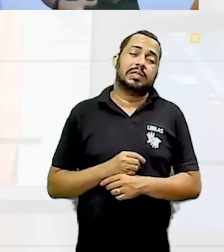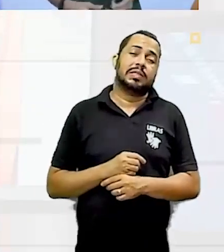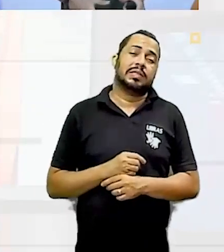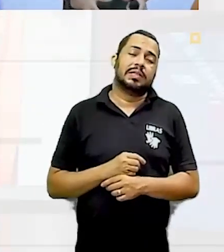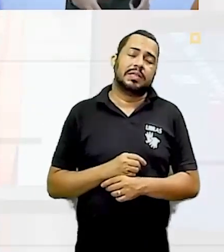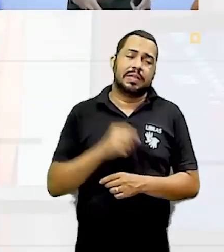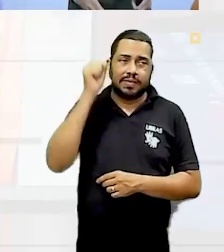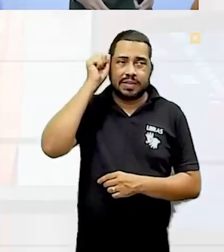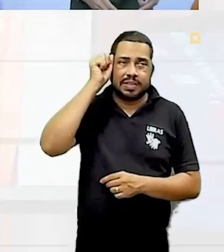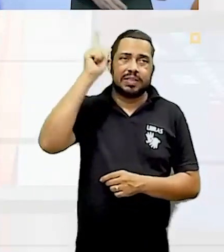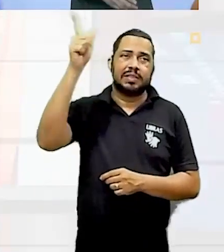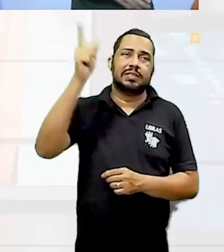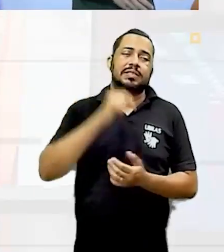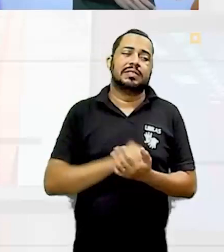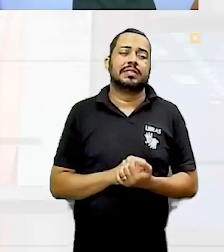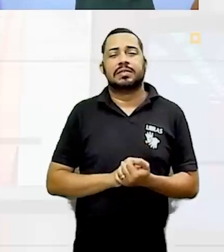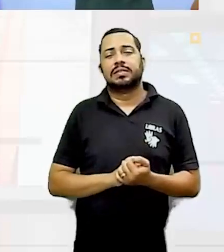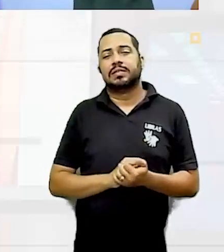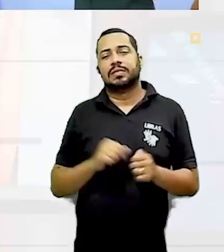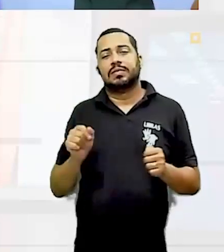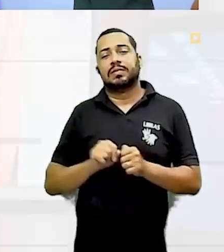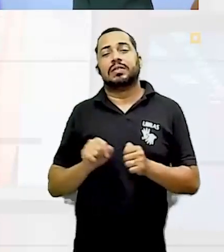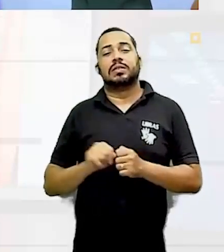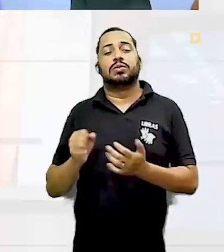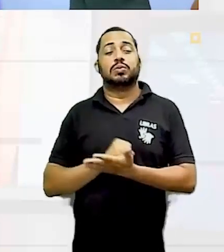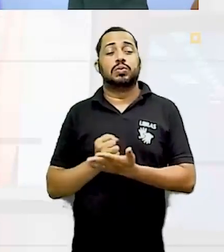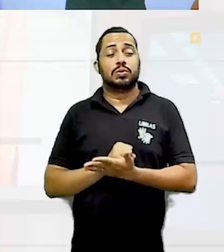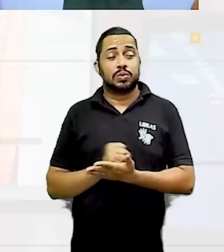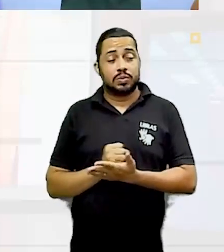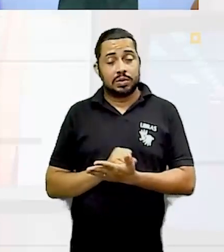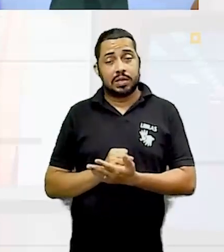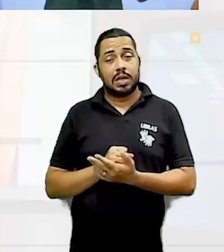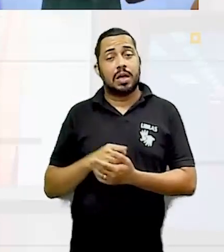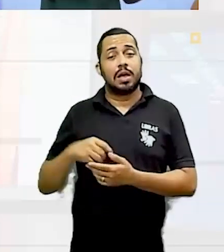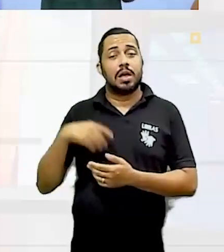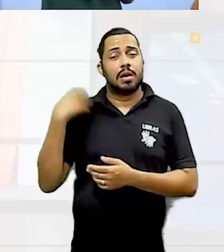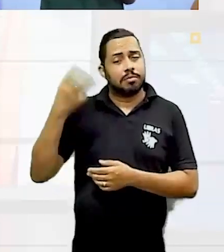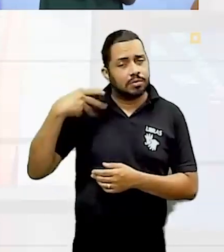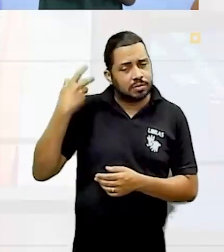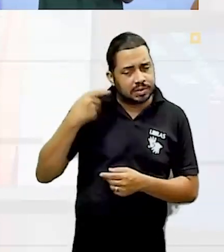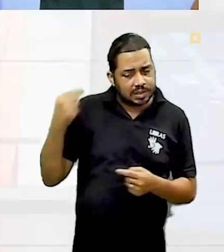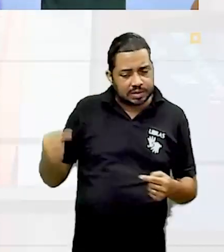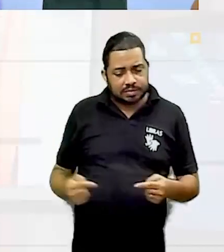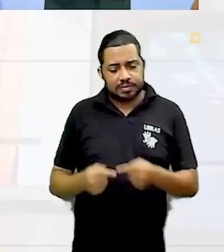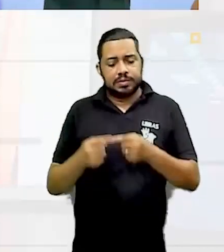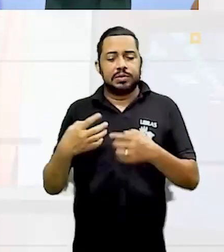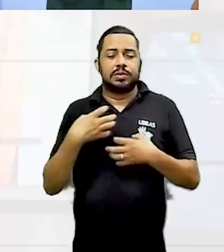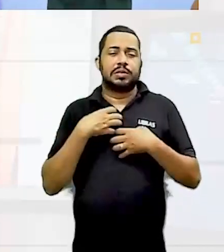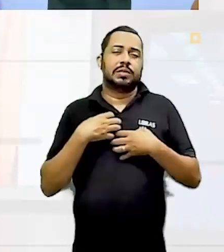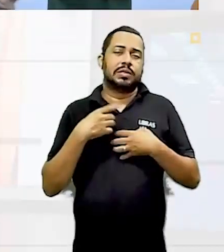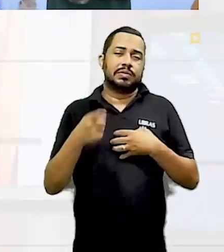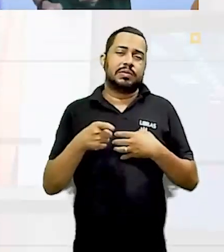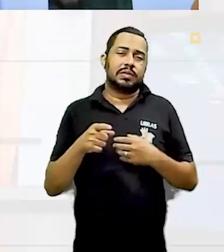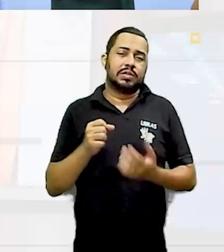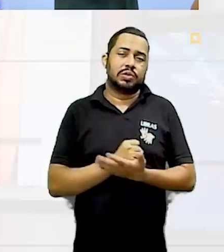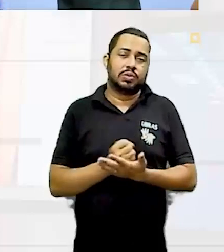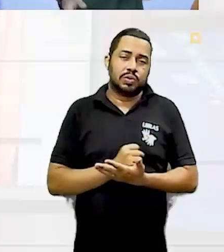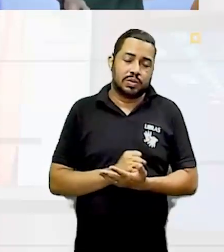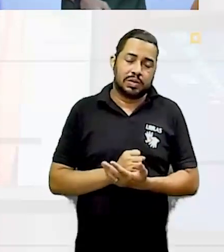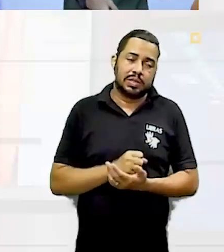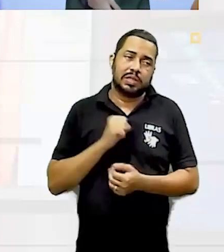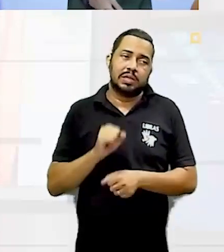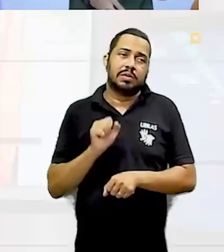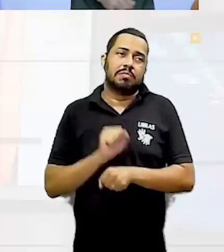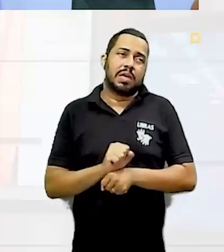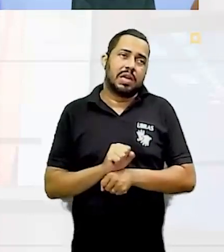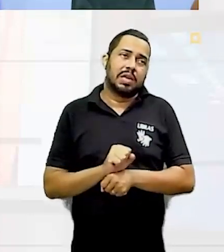eles tiveram essa ideia de fazer um jogo em que a música se adapte ao jeito que você joga. Por exemplo, se você ficar